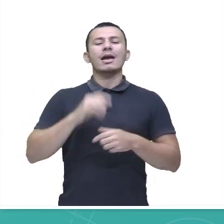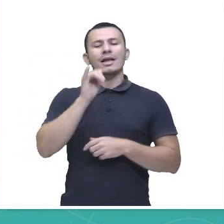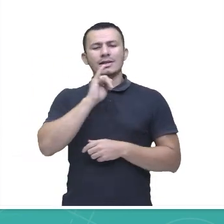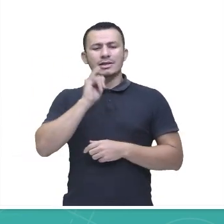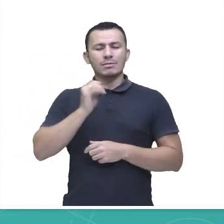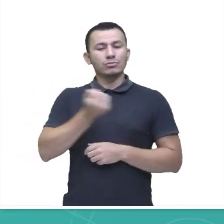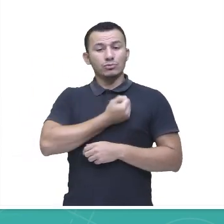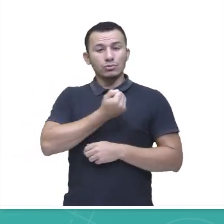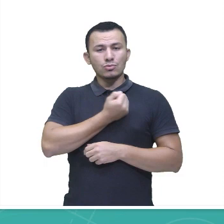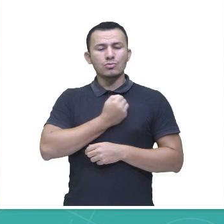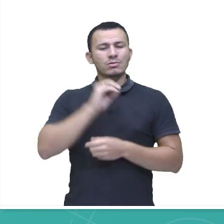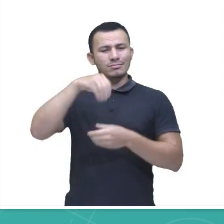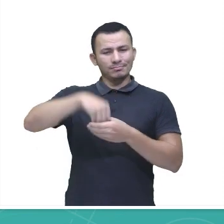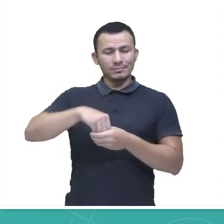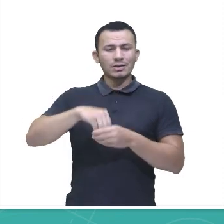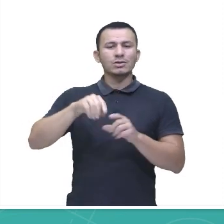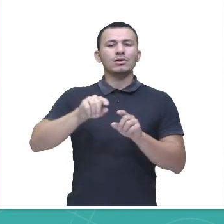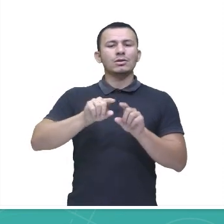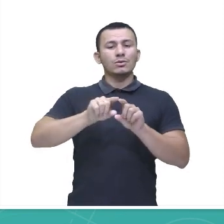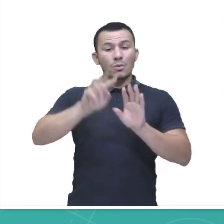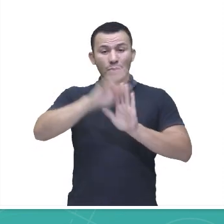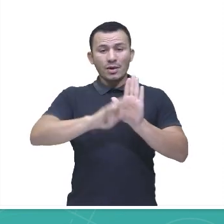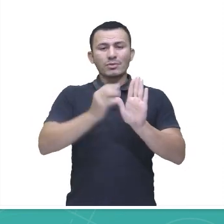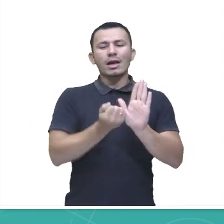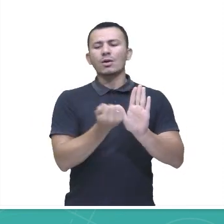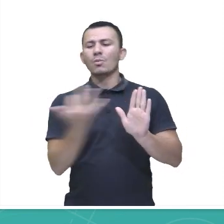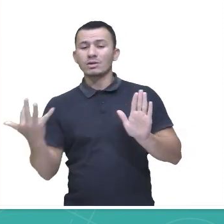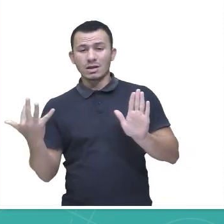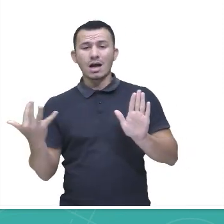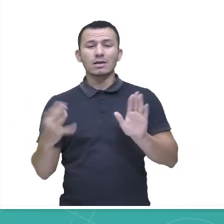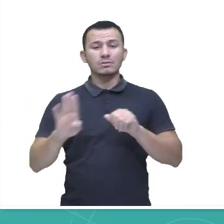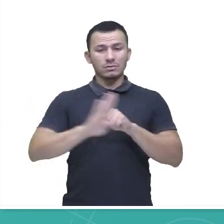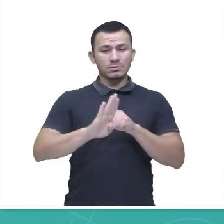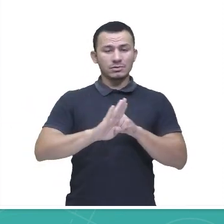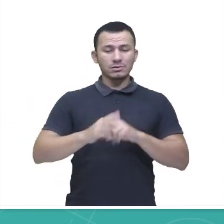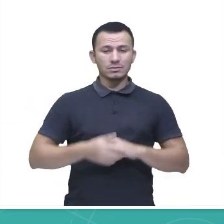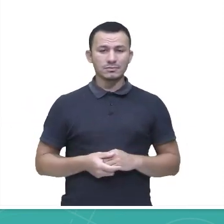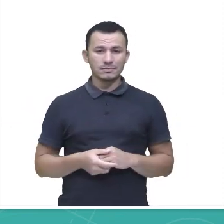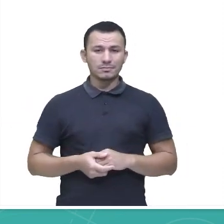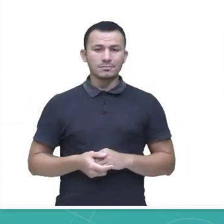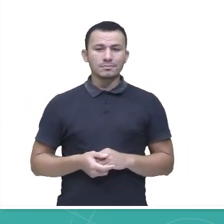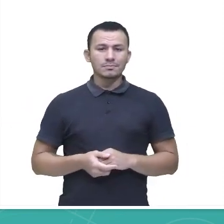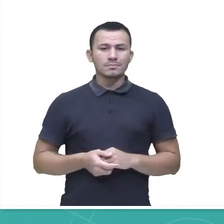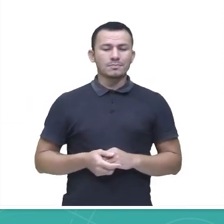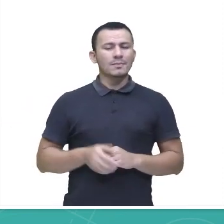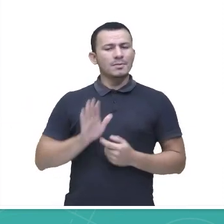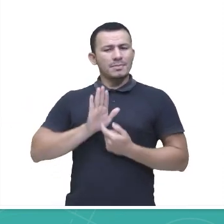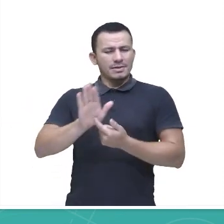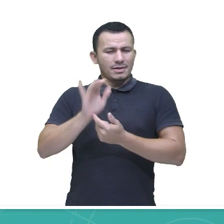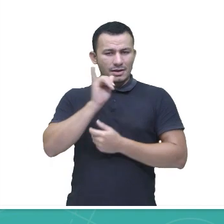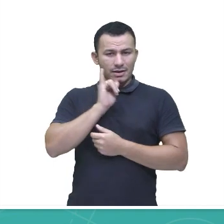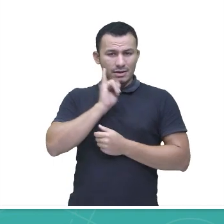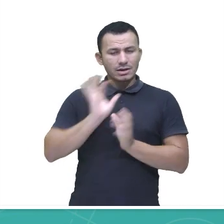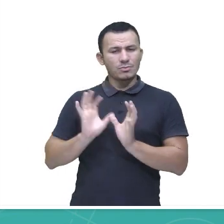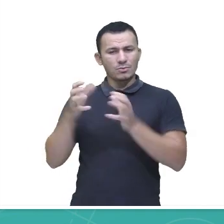numerais. Eles servem para quantificar o substantivo. Vamos ver alguns exemplos dessas classes de palavras.